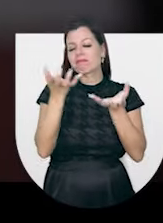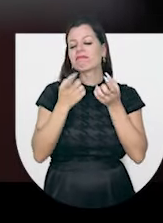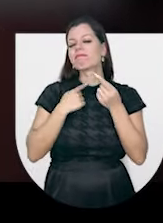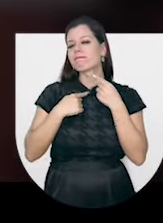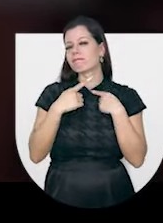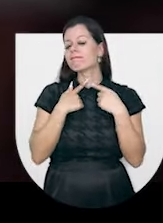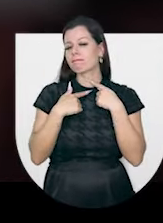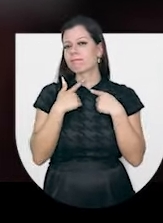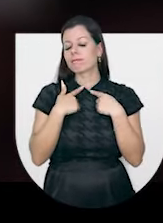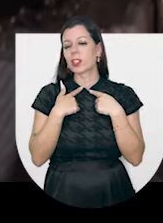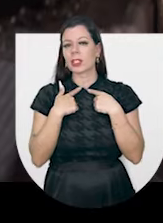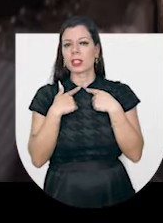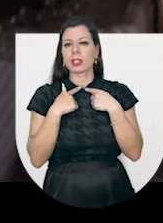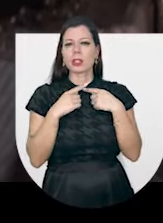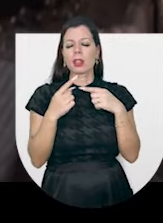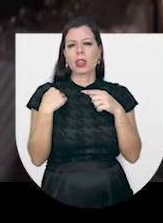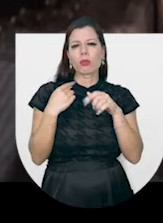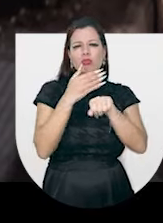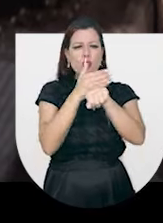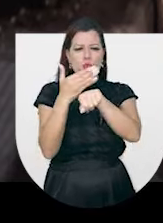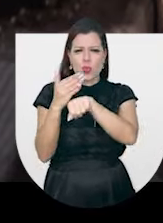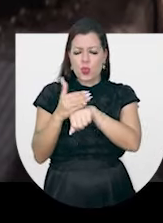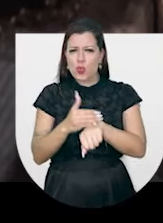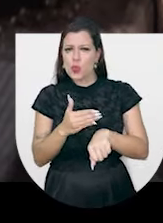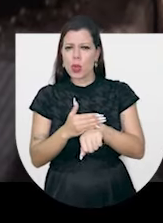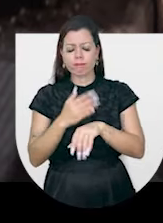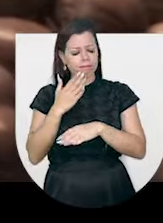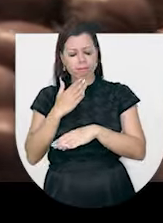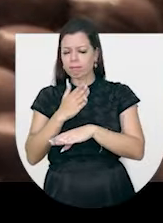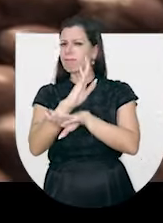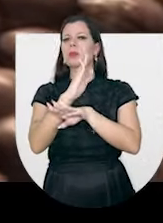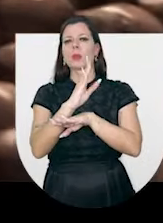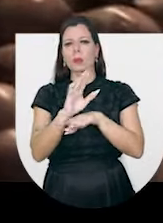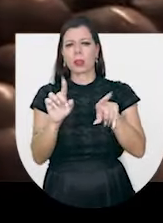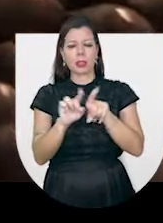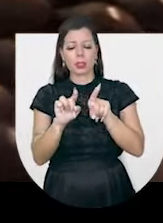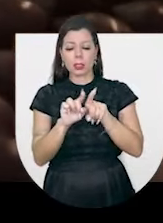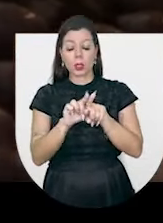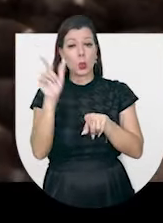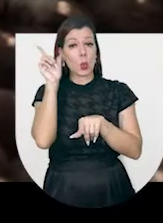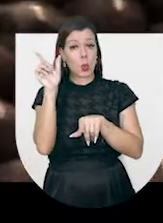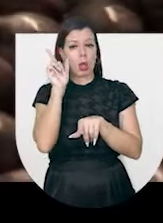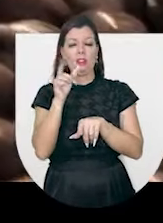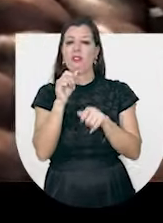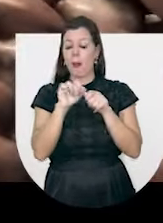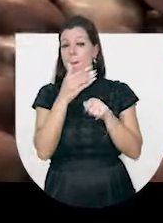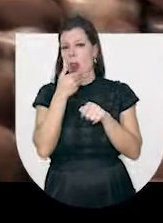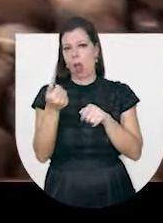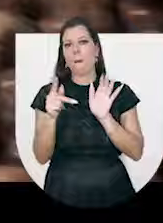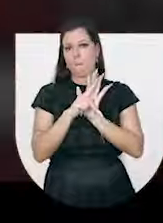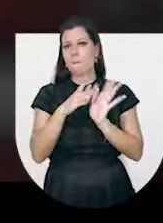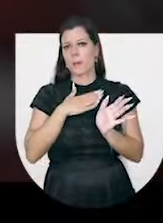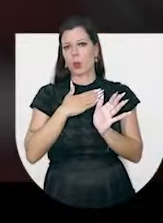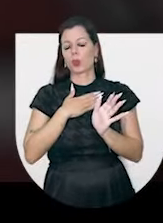querendo, já sabia o que eu queria. Aí eu peguei a prática e fui meter na cara para que